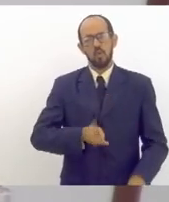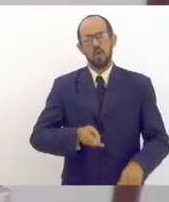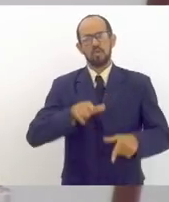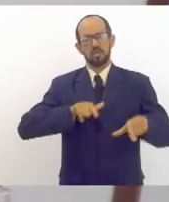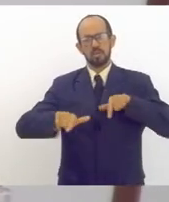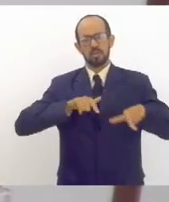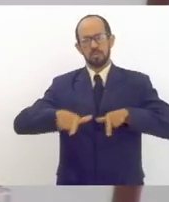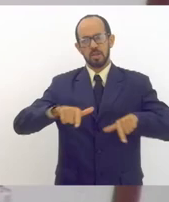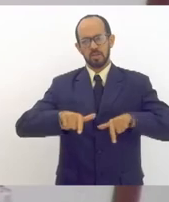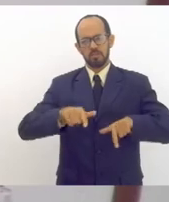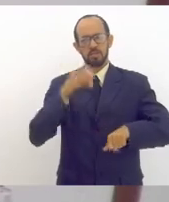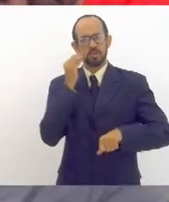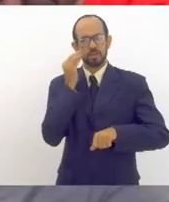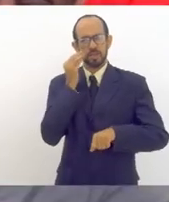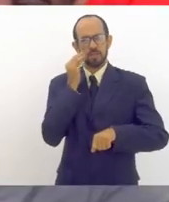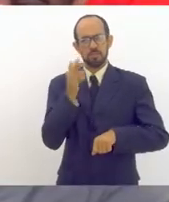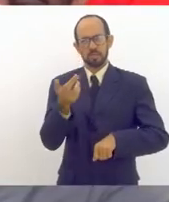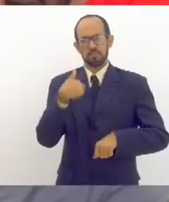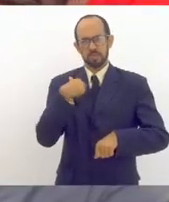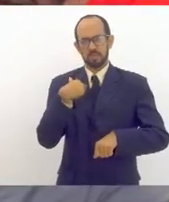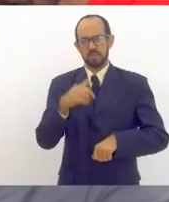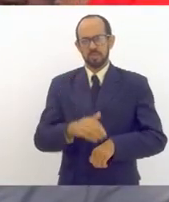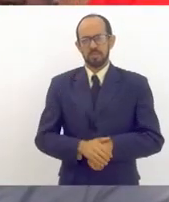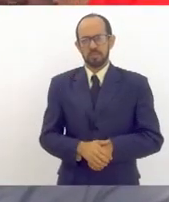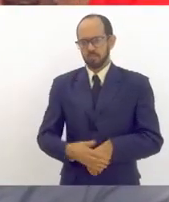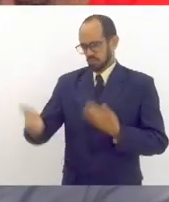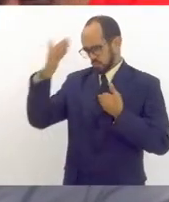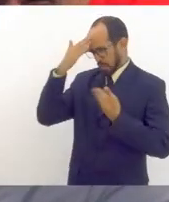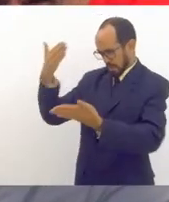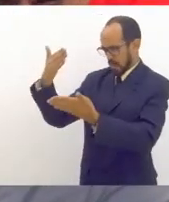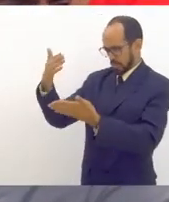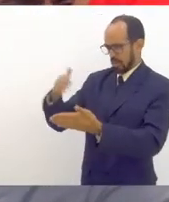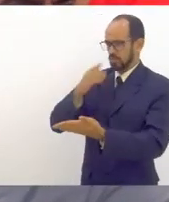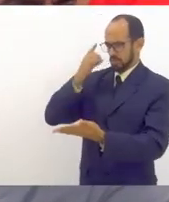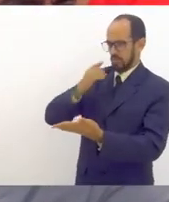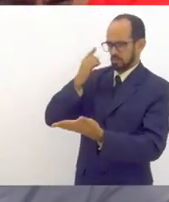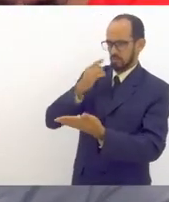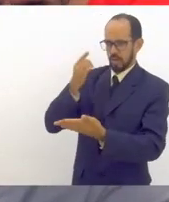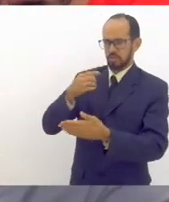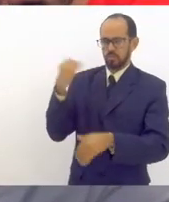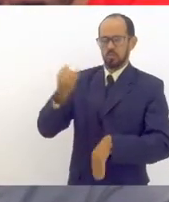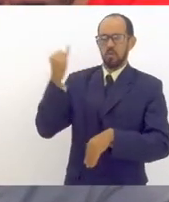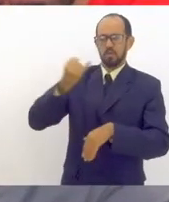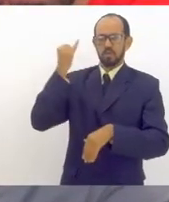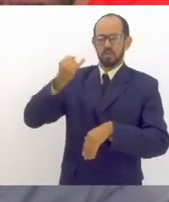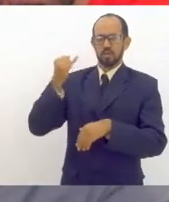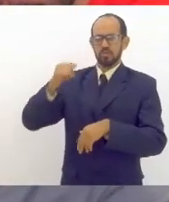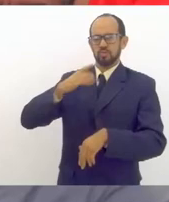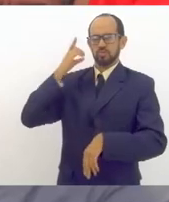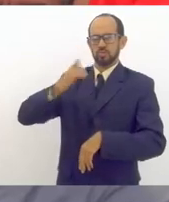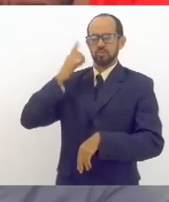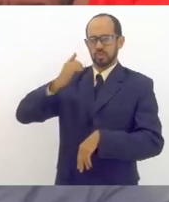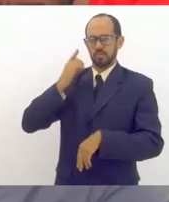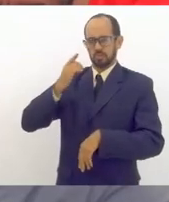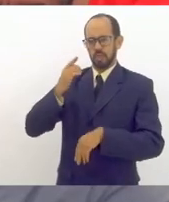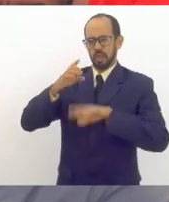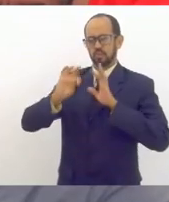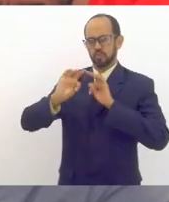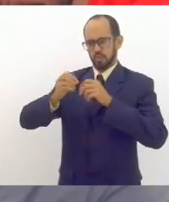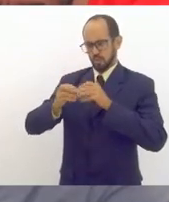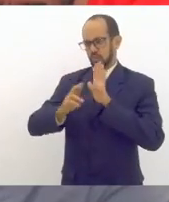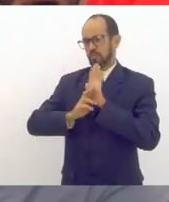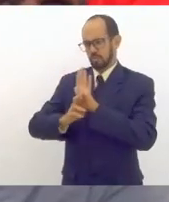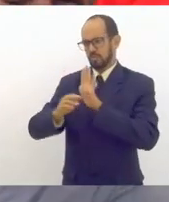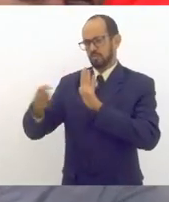respostas e vamos conseguir mesmo te agradeço Rodrigo por fim só queria dizer isso eu acho que é importante legislativo de fato representado por você